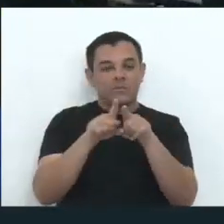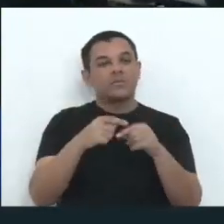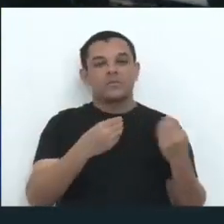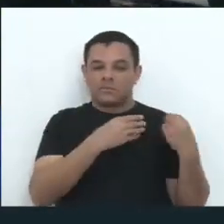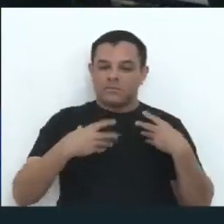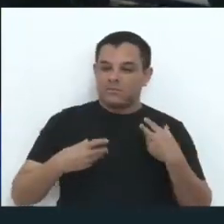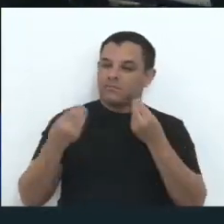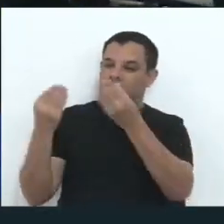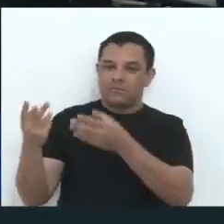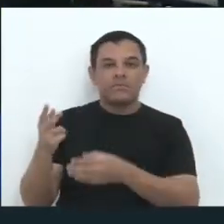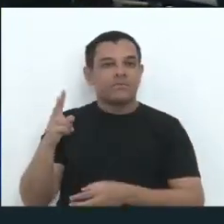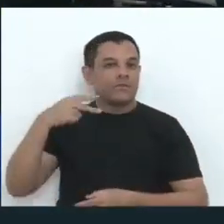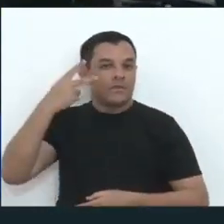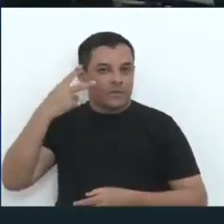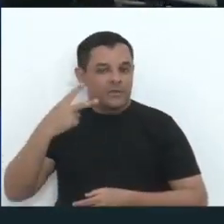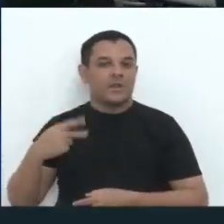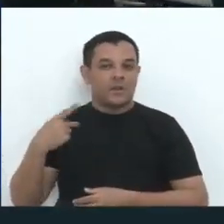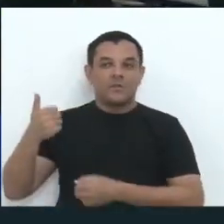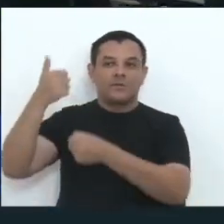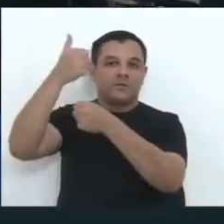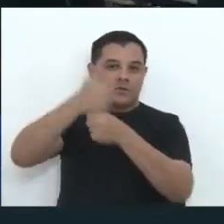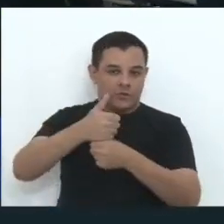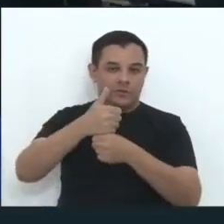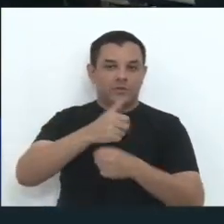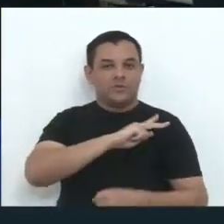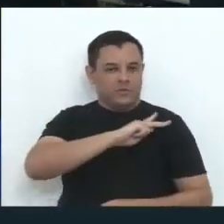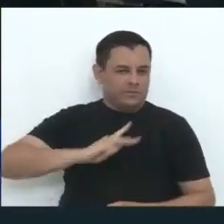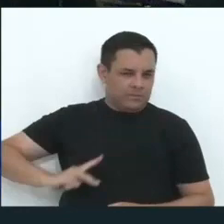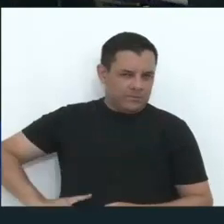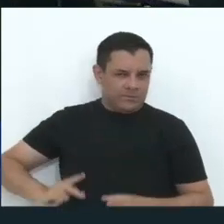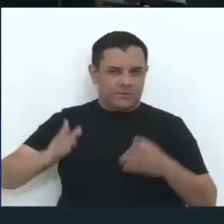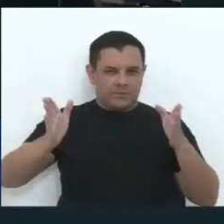cargo de vereador na sala da presidência.